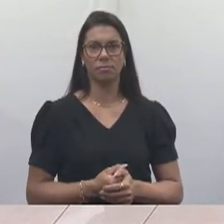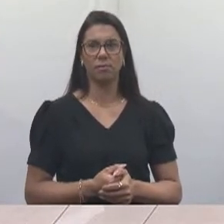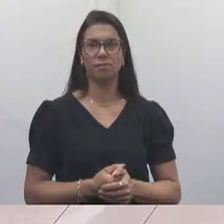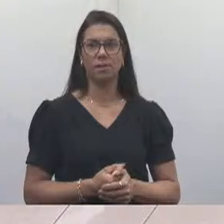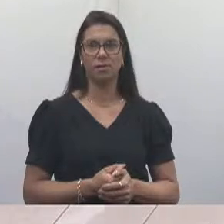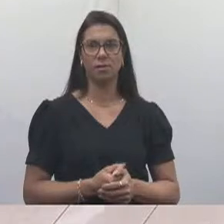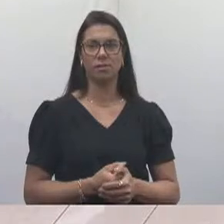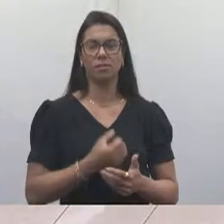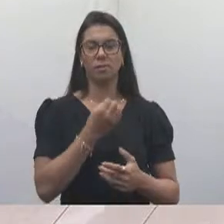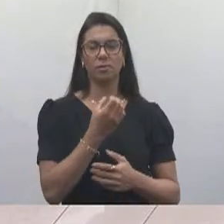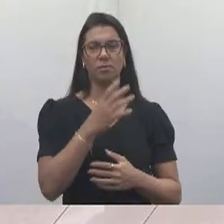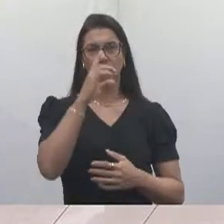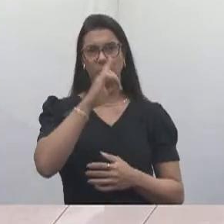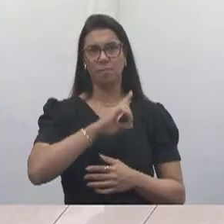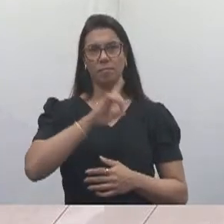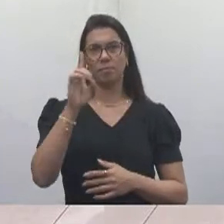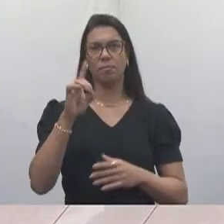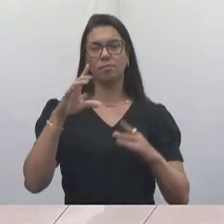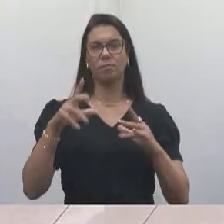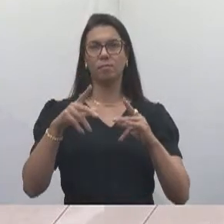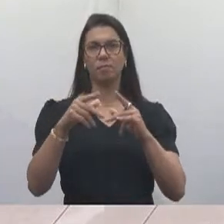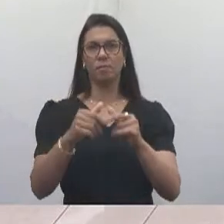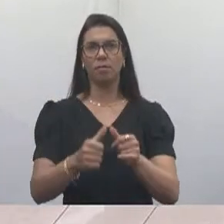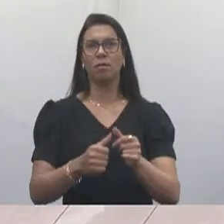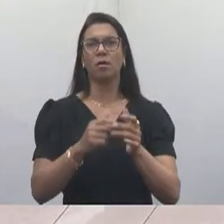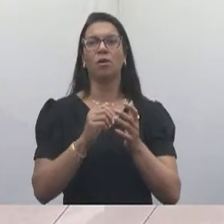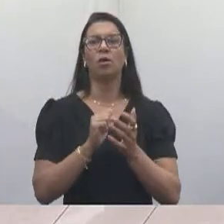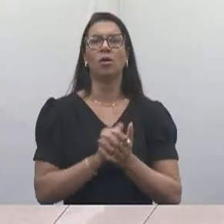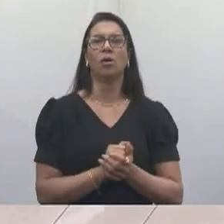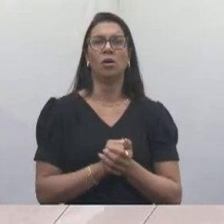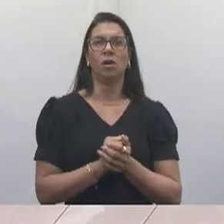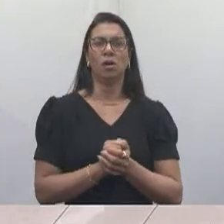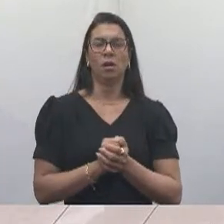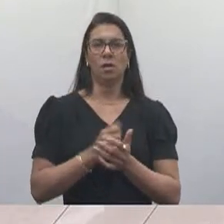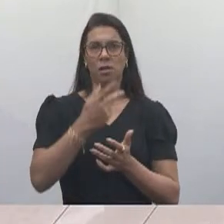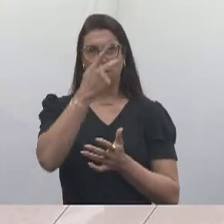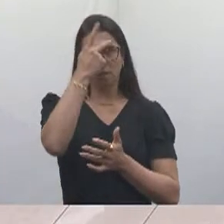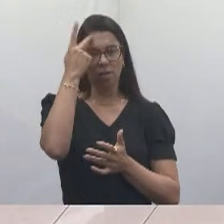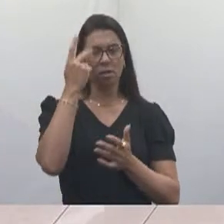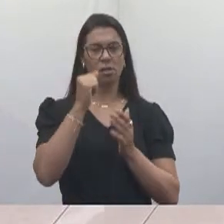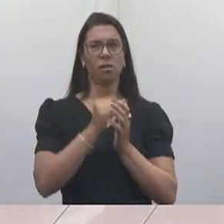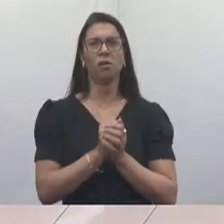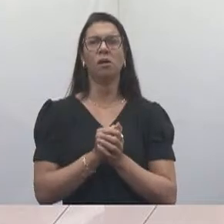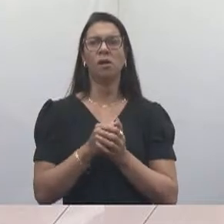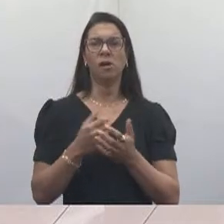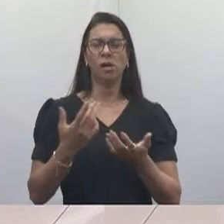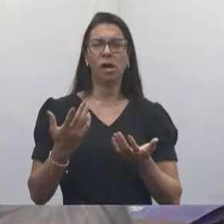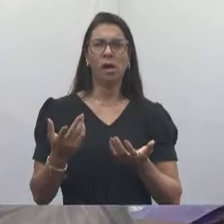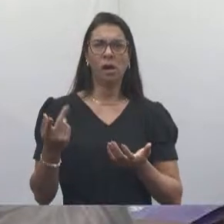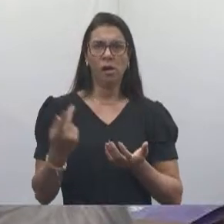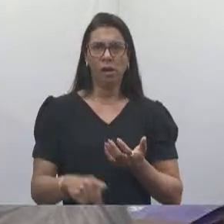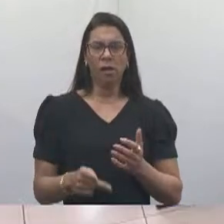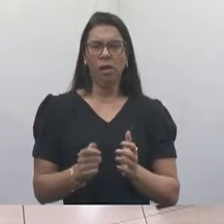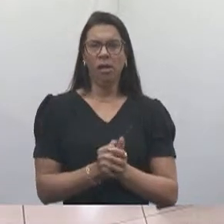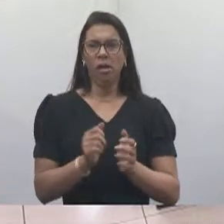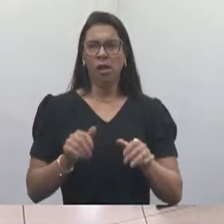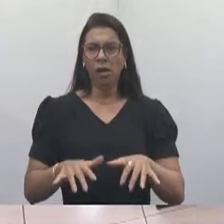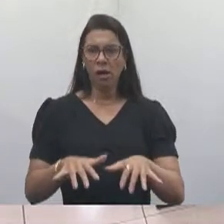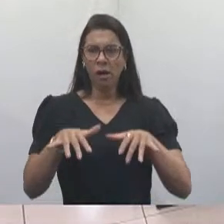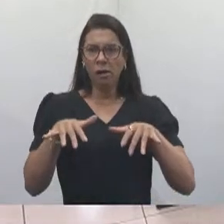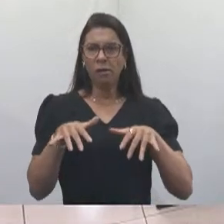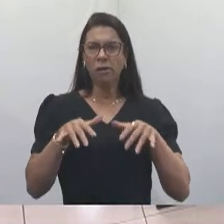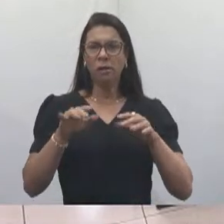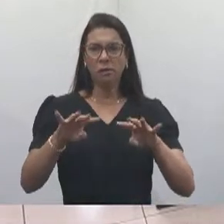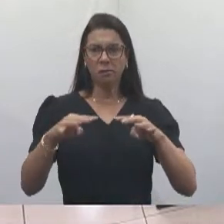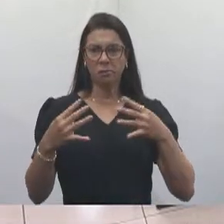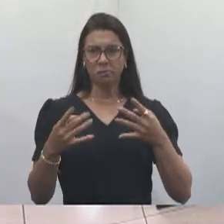Bom dia a todos, presidente Abner, nobres colegas vereadores, os munícipes que nos acompanham aqui na galeria, um abraço para o meu amigo Jassone, e nos